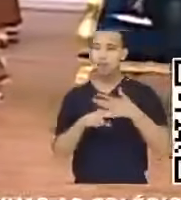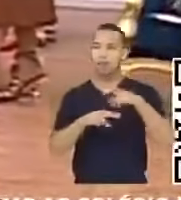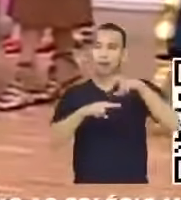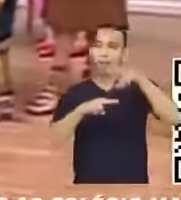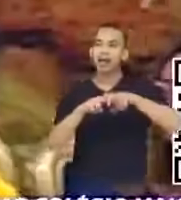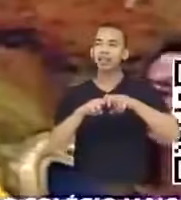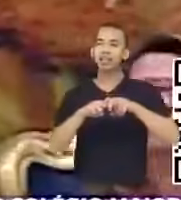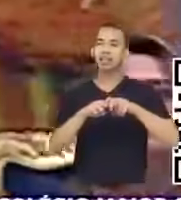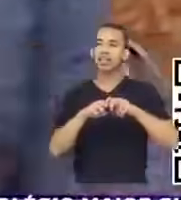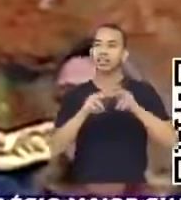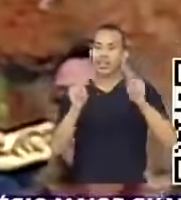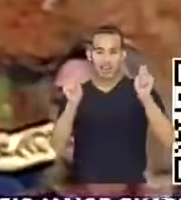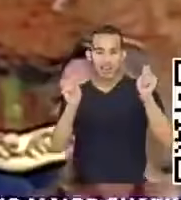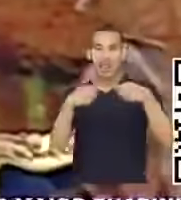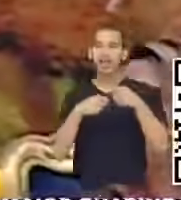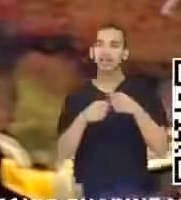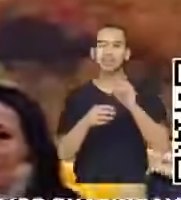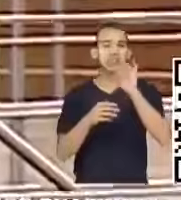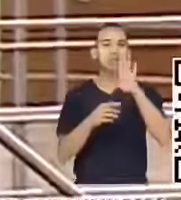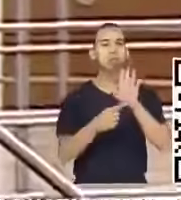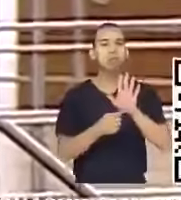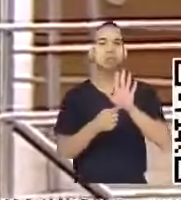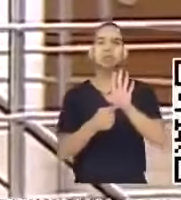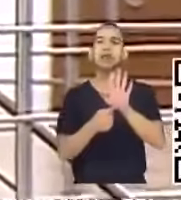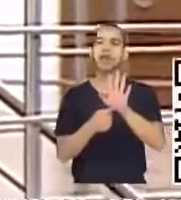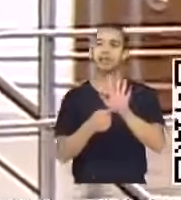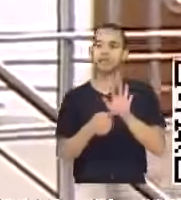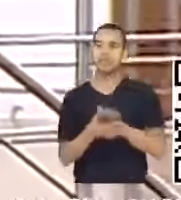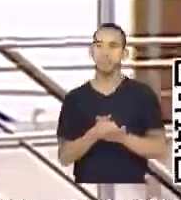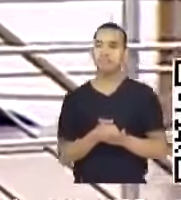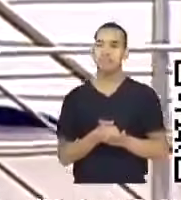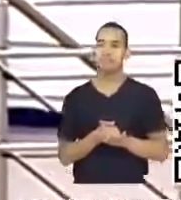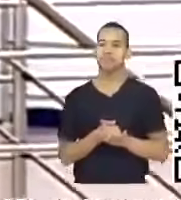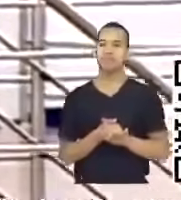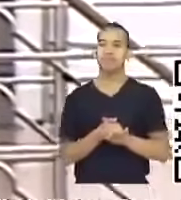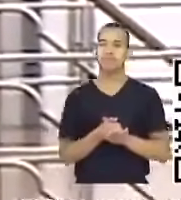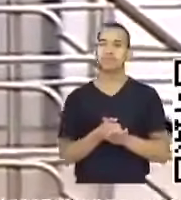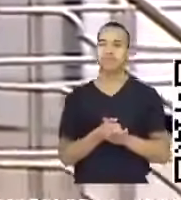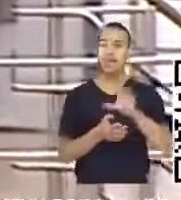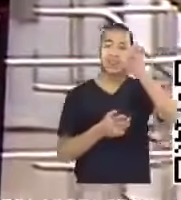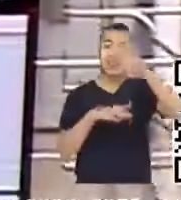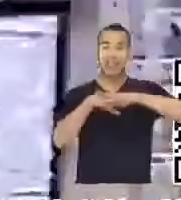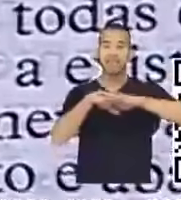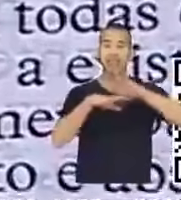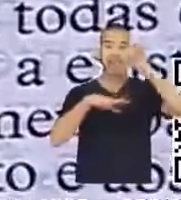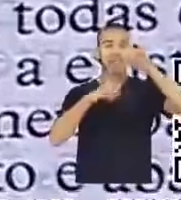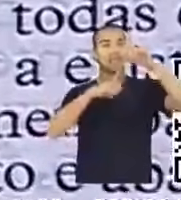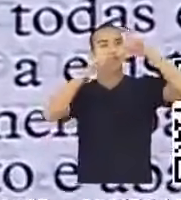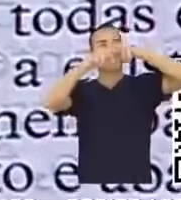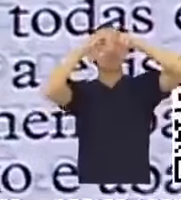é só para mostrar a Deus falam céu Ok